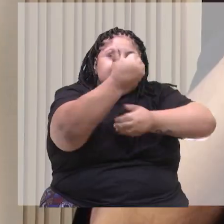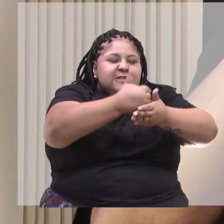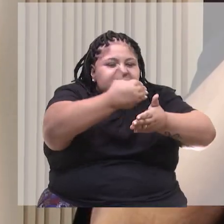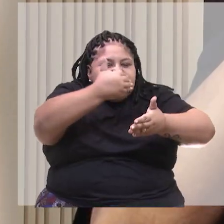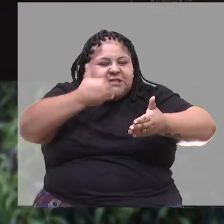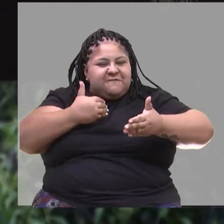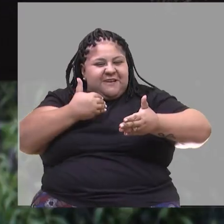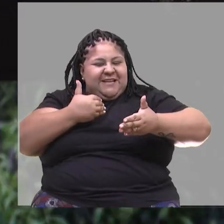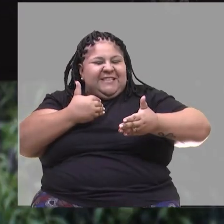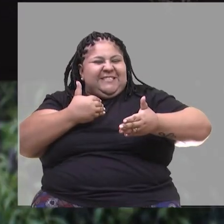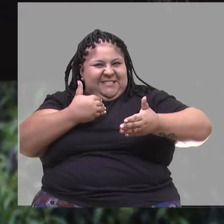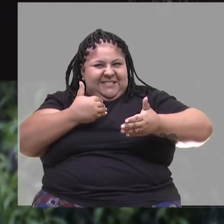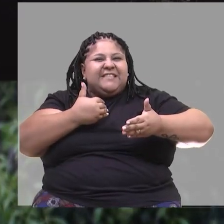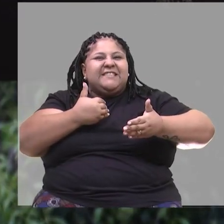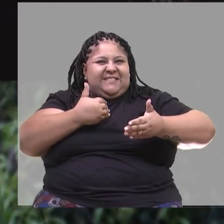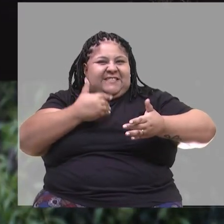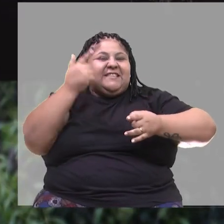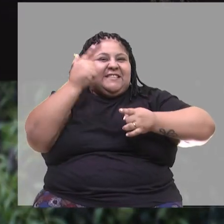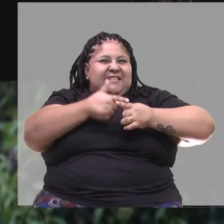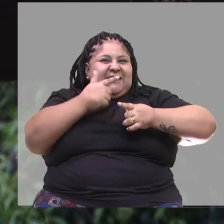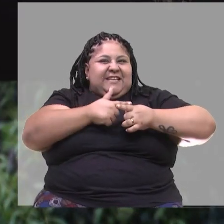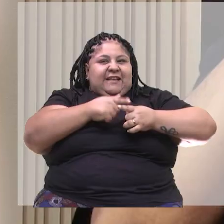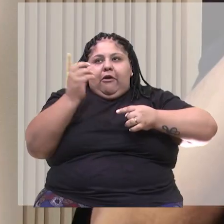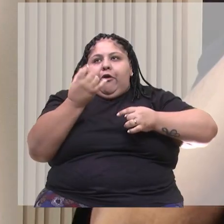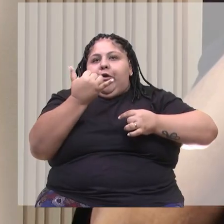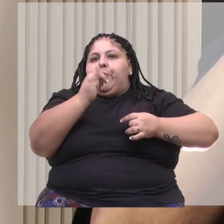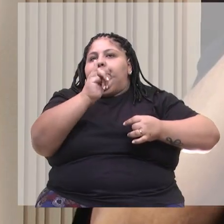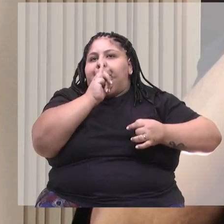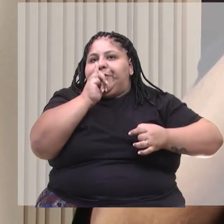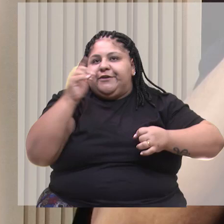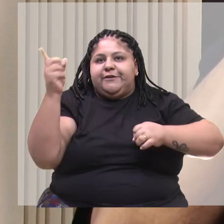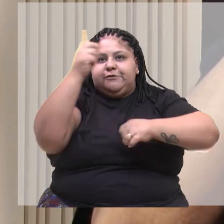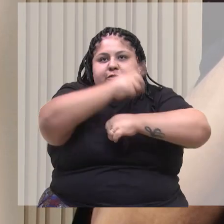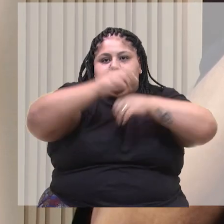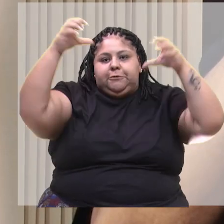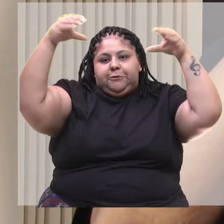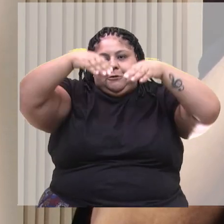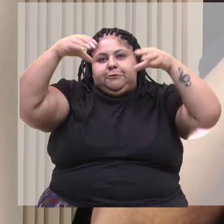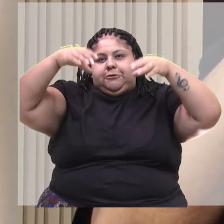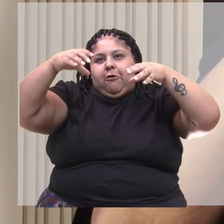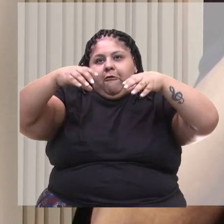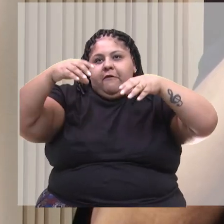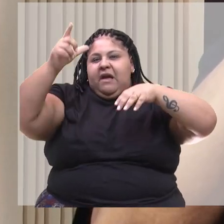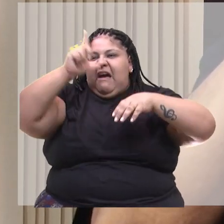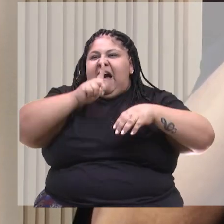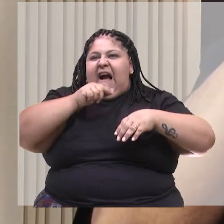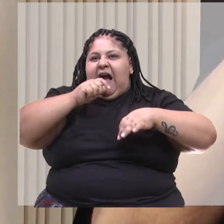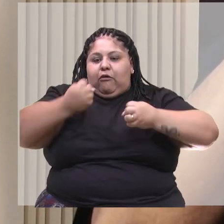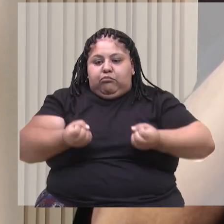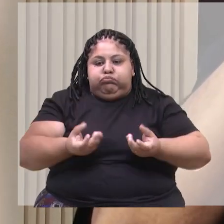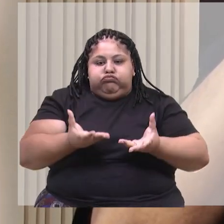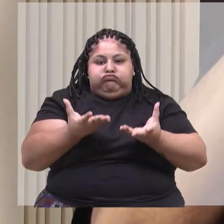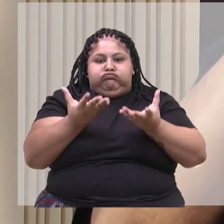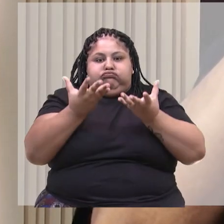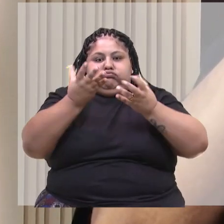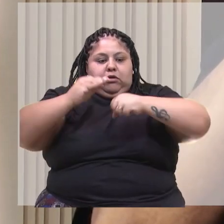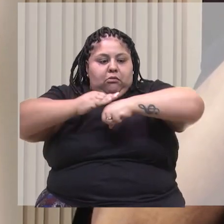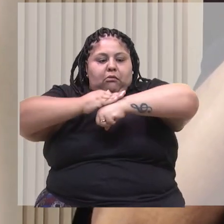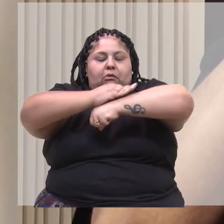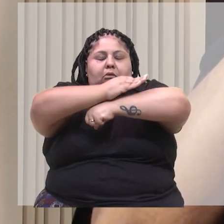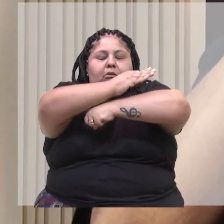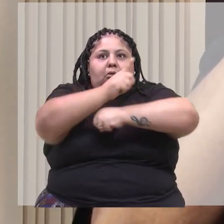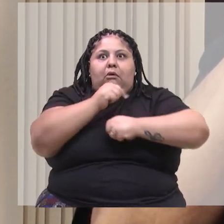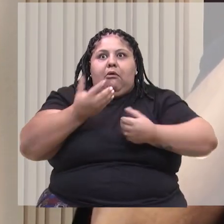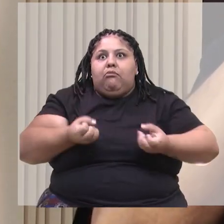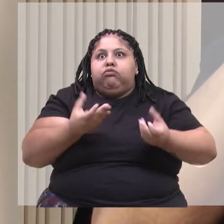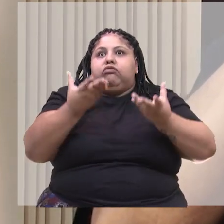trás. No lado? Mais para trás. Porque dia de chuva, chove, a água sobe na rampa e aquele cheiro. Até a gente questiona muito